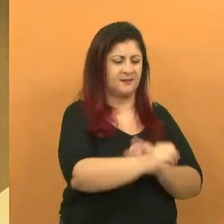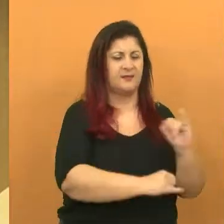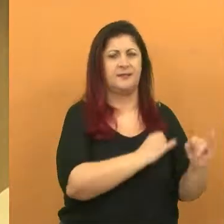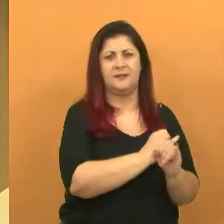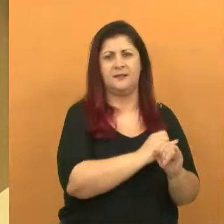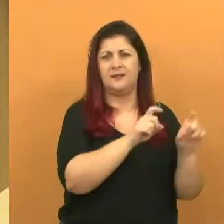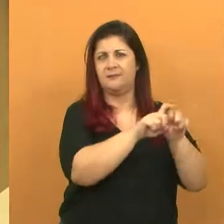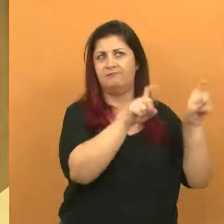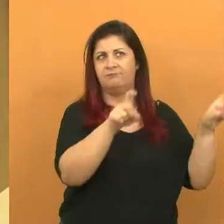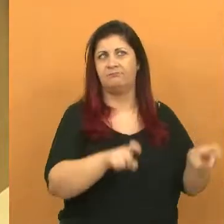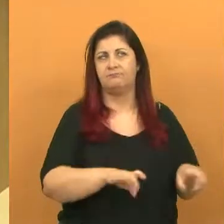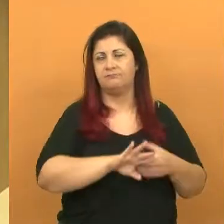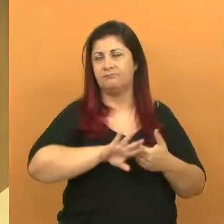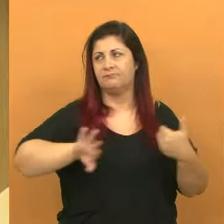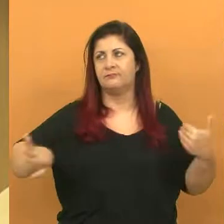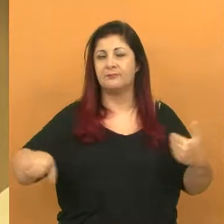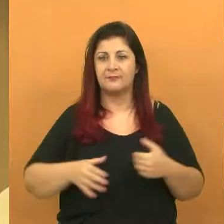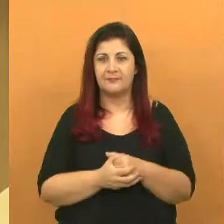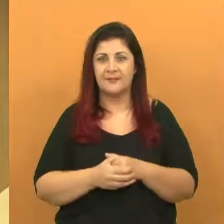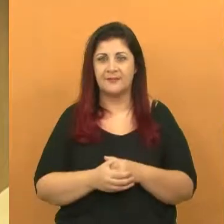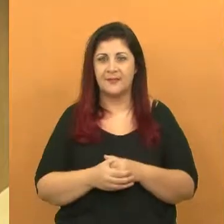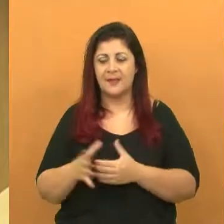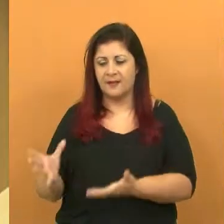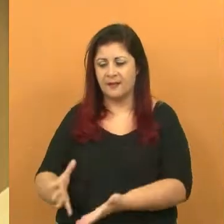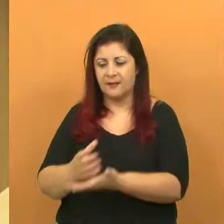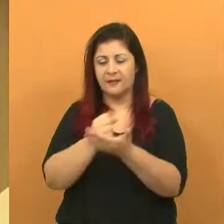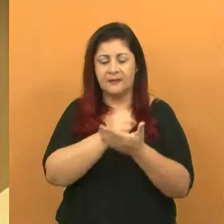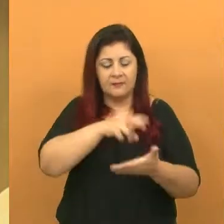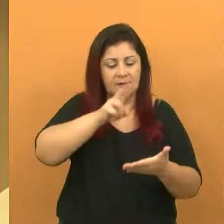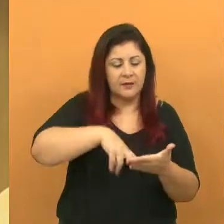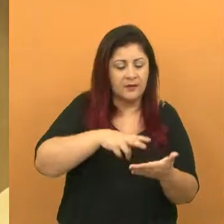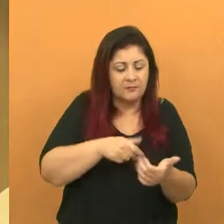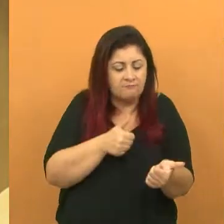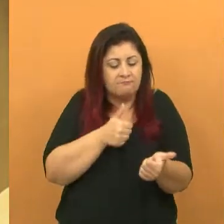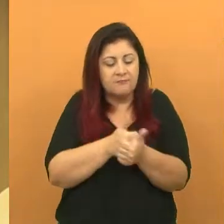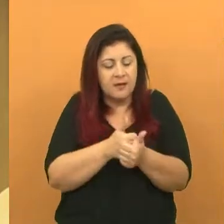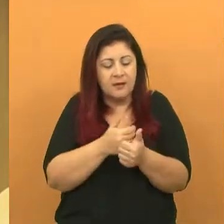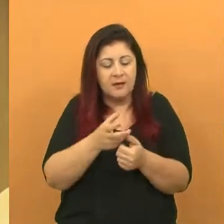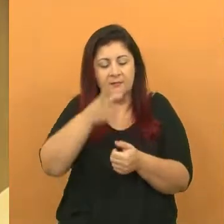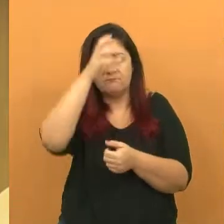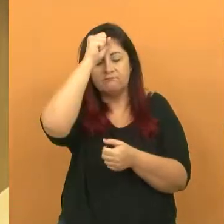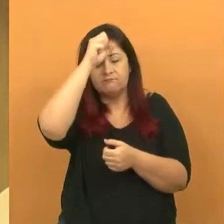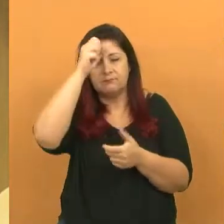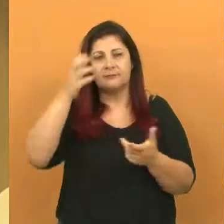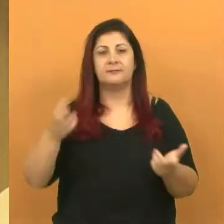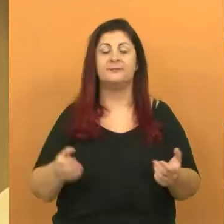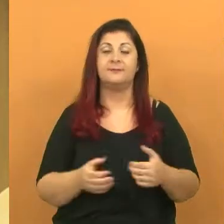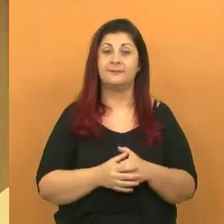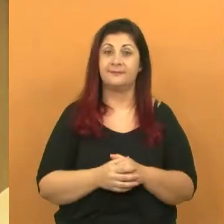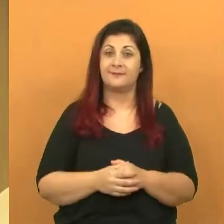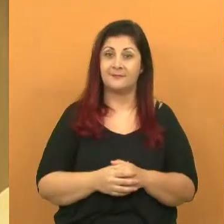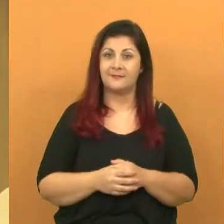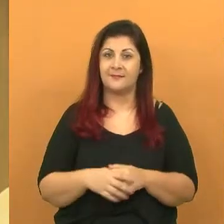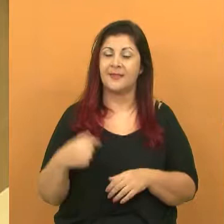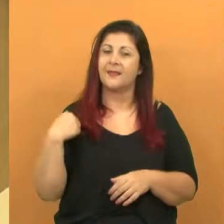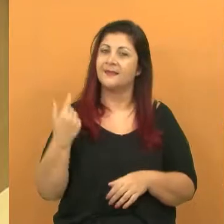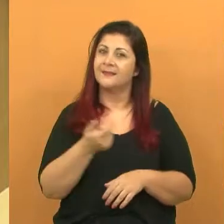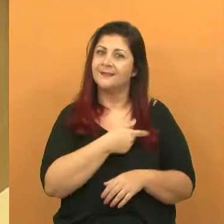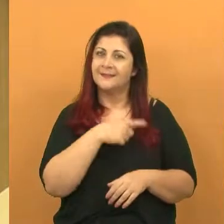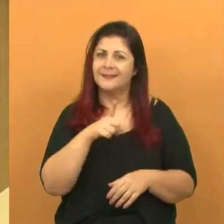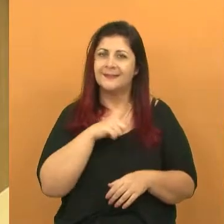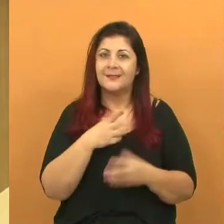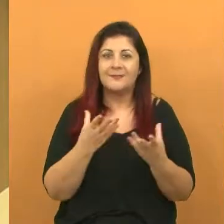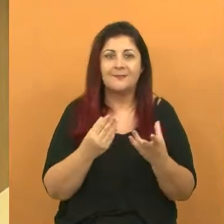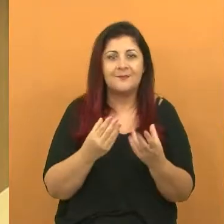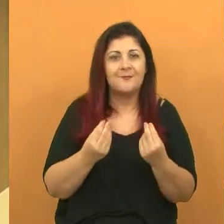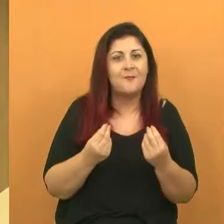resgatar um pouco a leitura, a aproximação com o saber. Então, a gente vê que nós temos várias ações